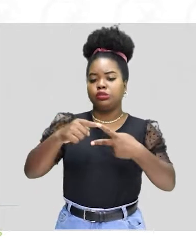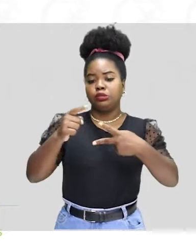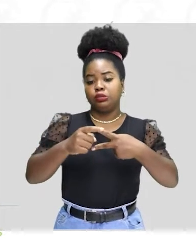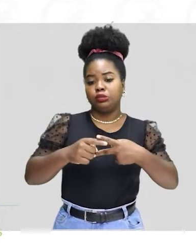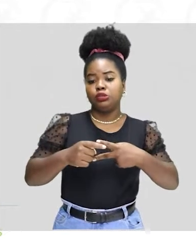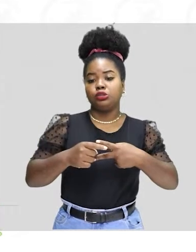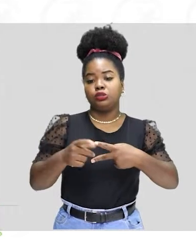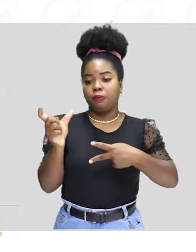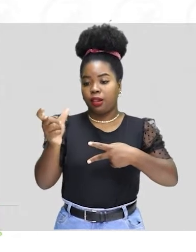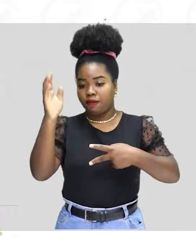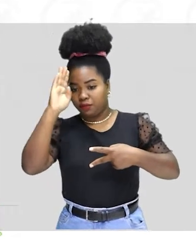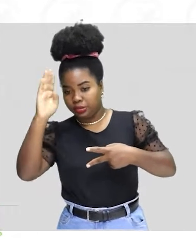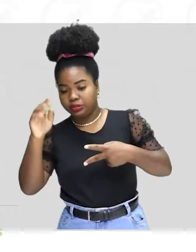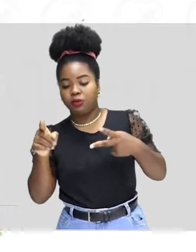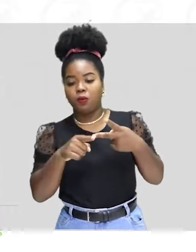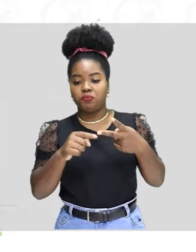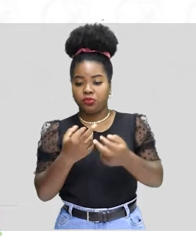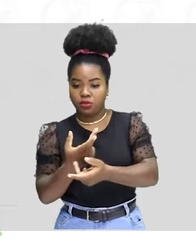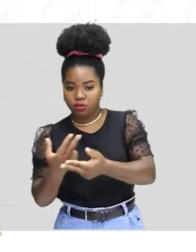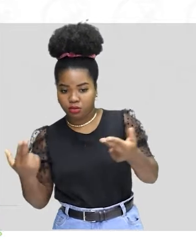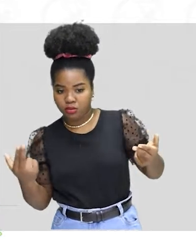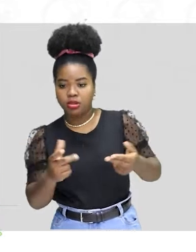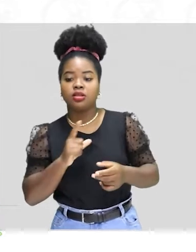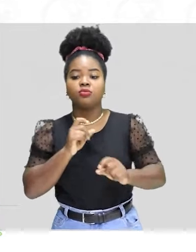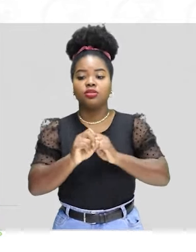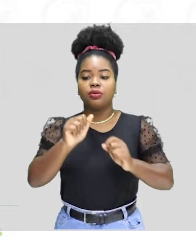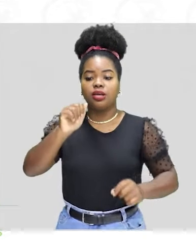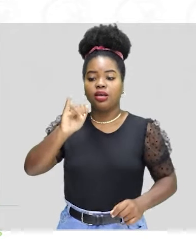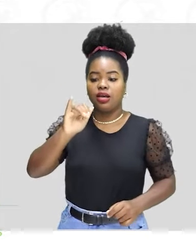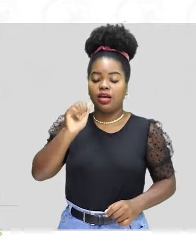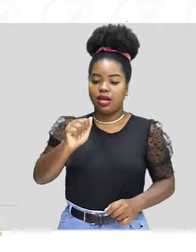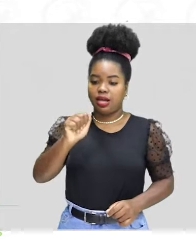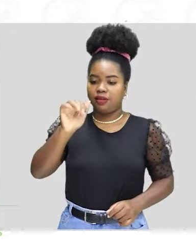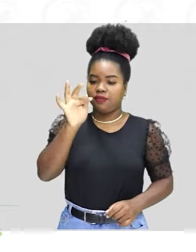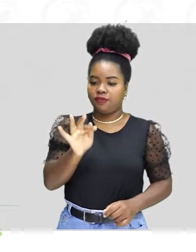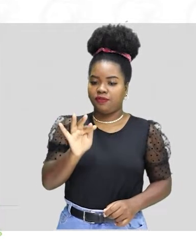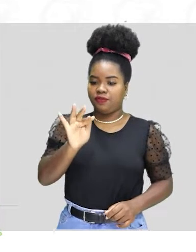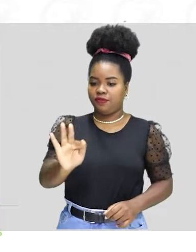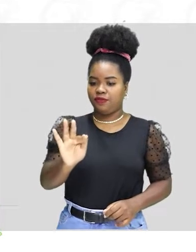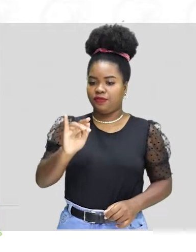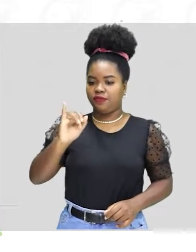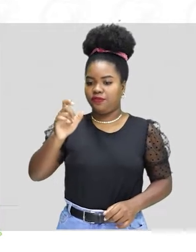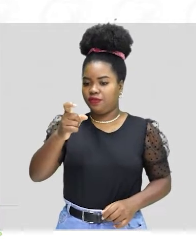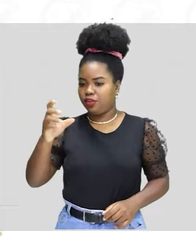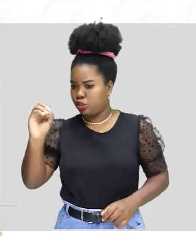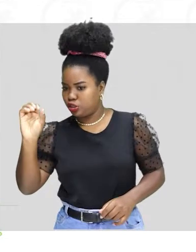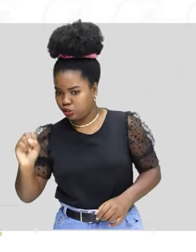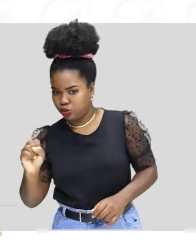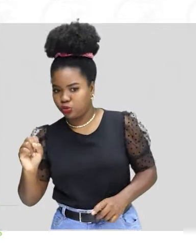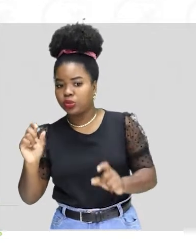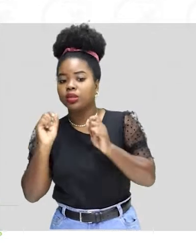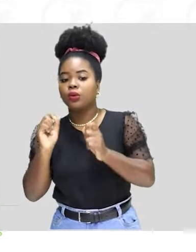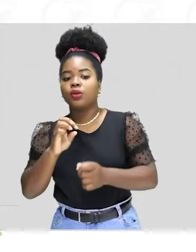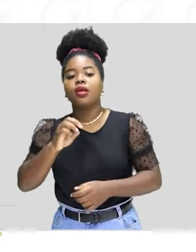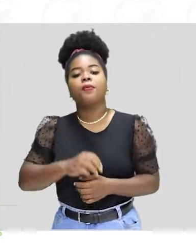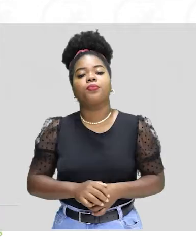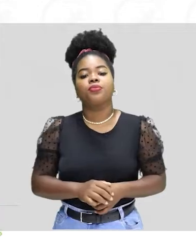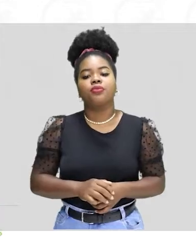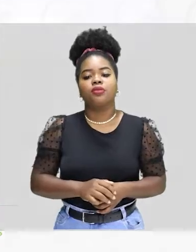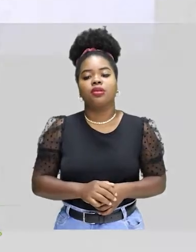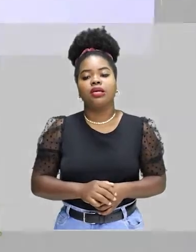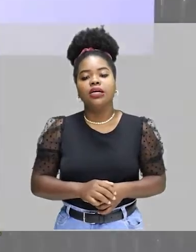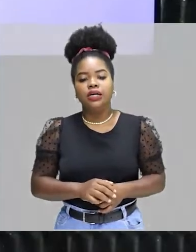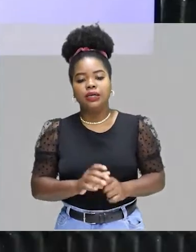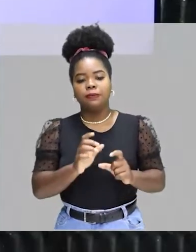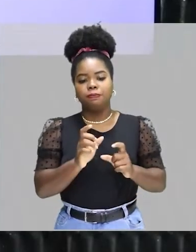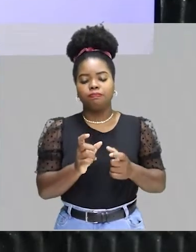afixos. São morfemas, ou seja, menores partículas